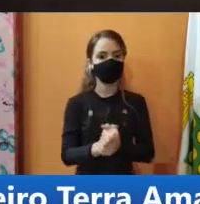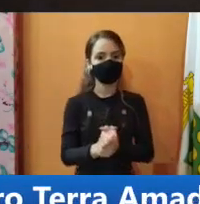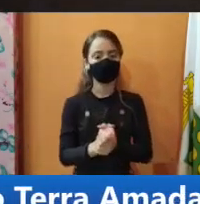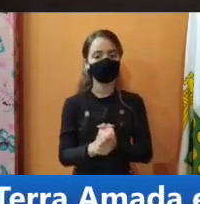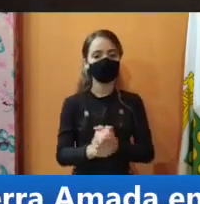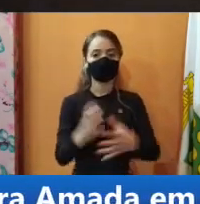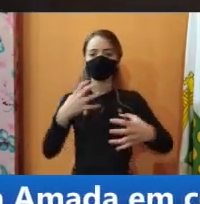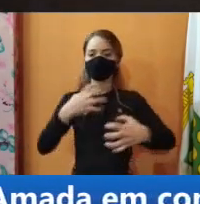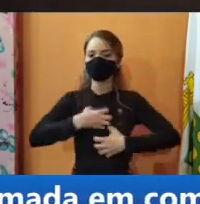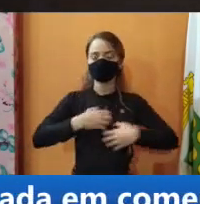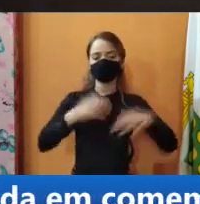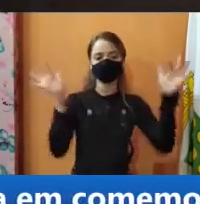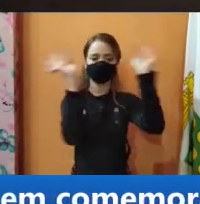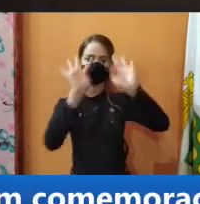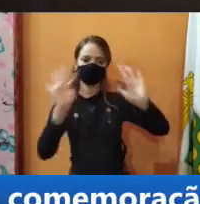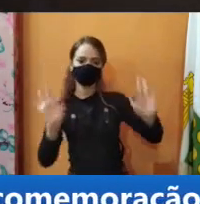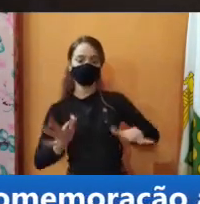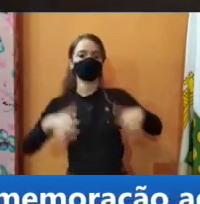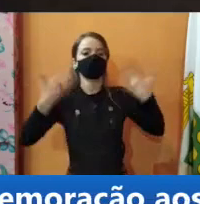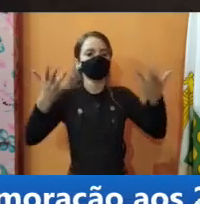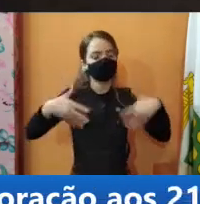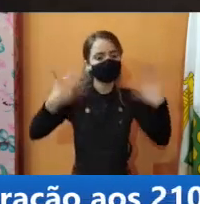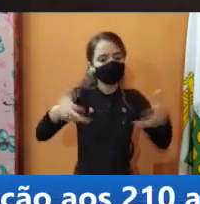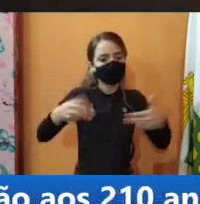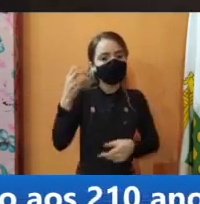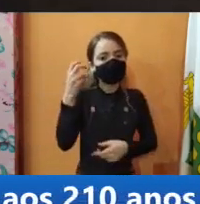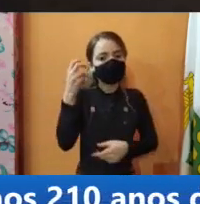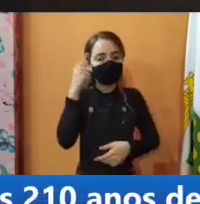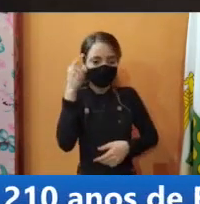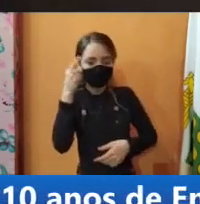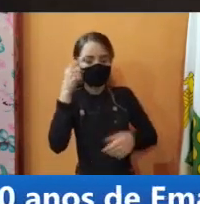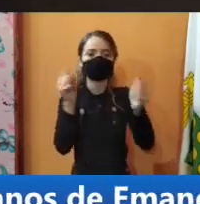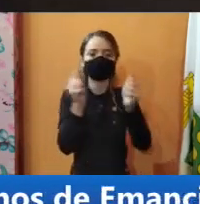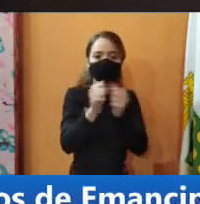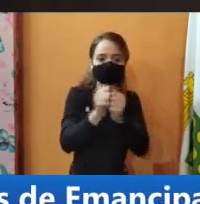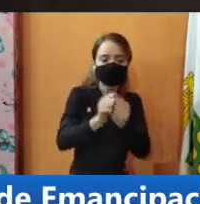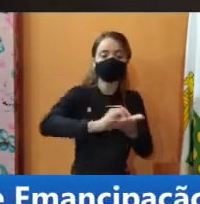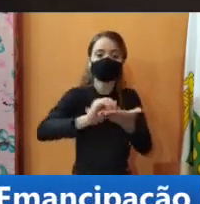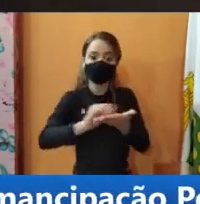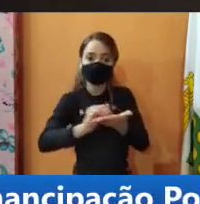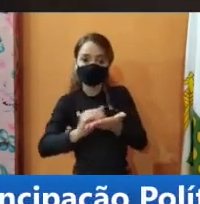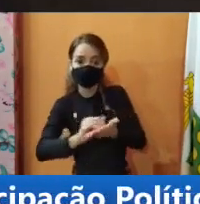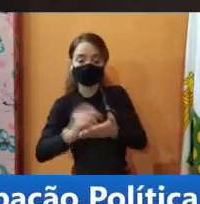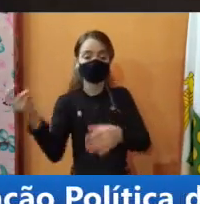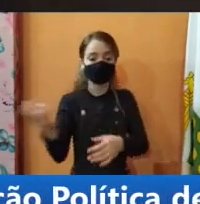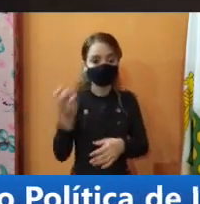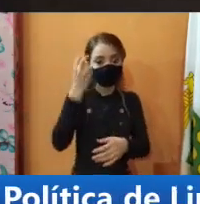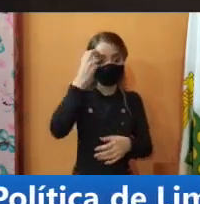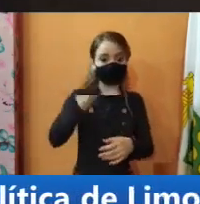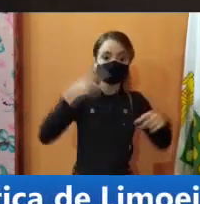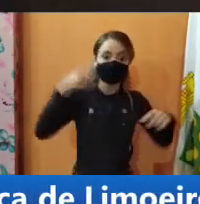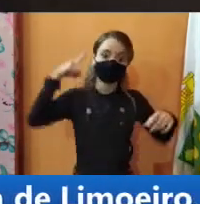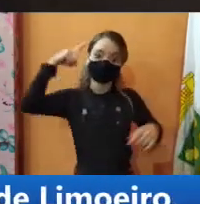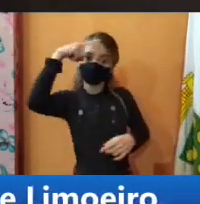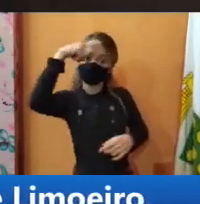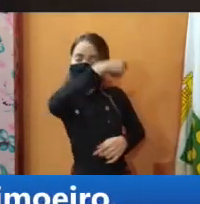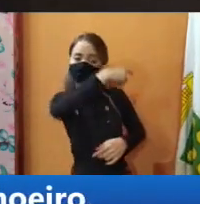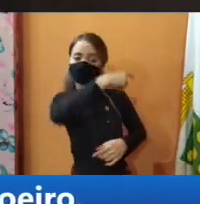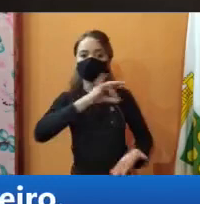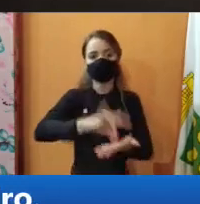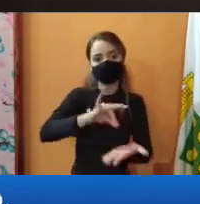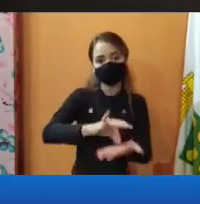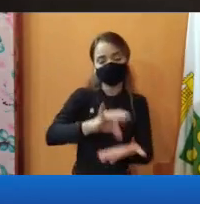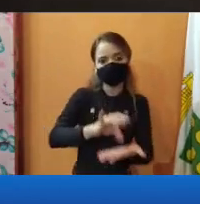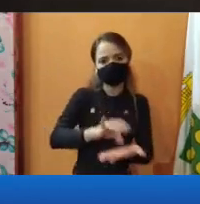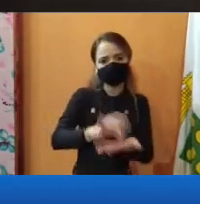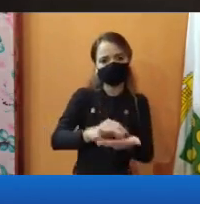muito honroso, muito mais, e inclusive eu conversava com Dodinha. Dodinha, eu estou com uma dificuldade muito grande, porque a dificuldade que eu